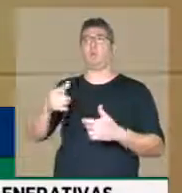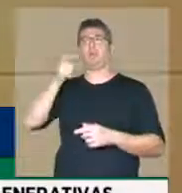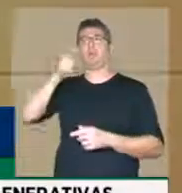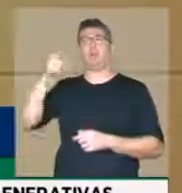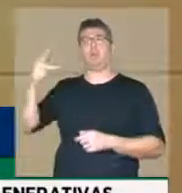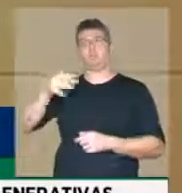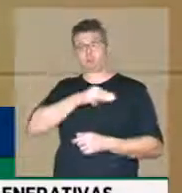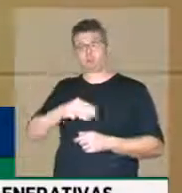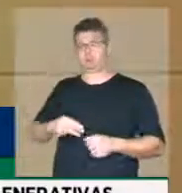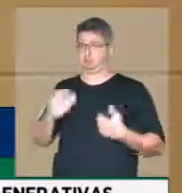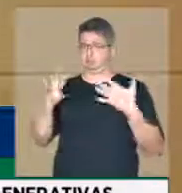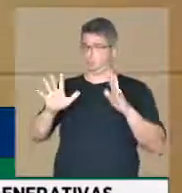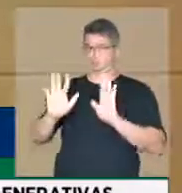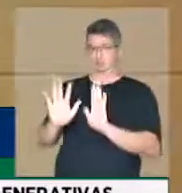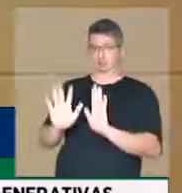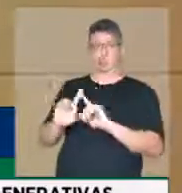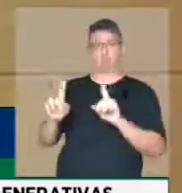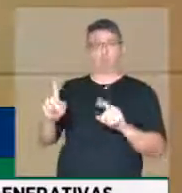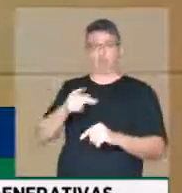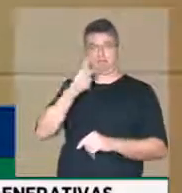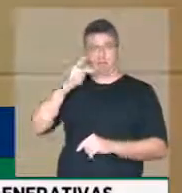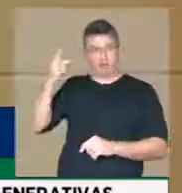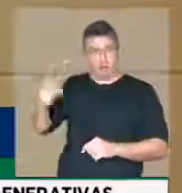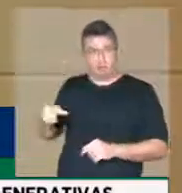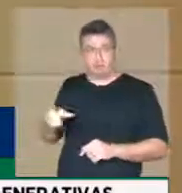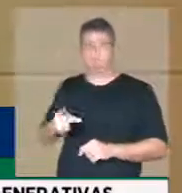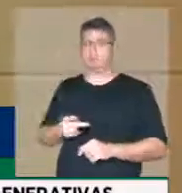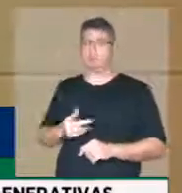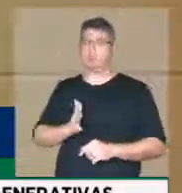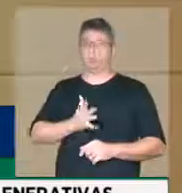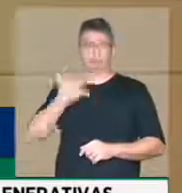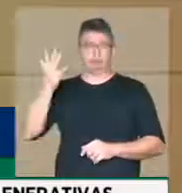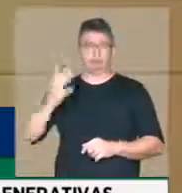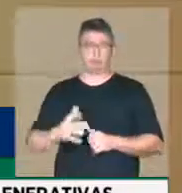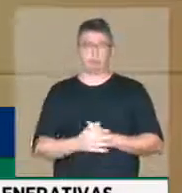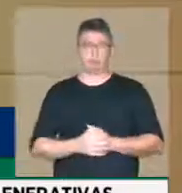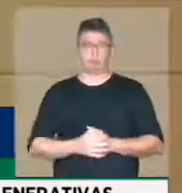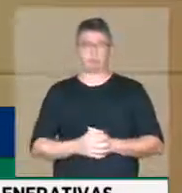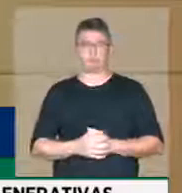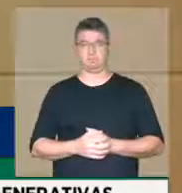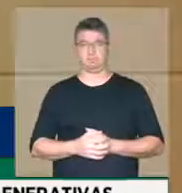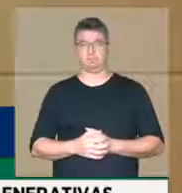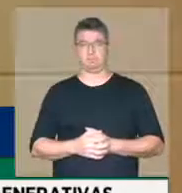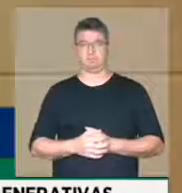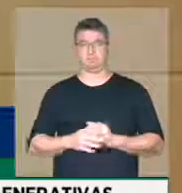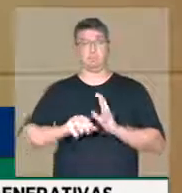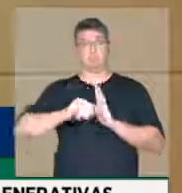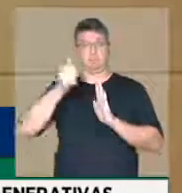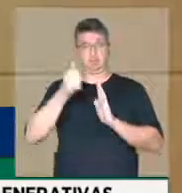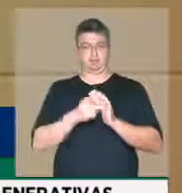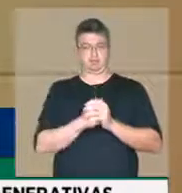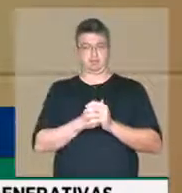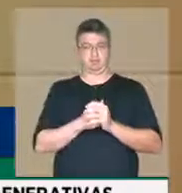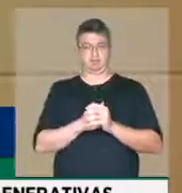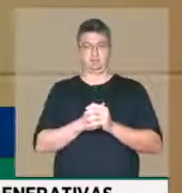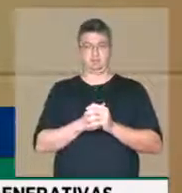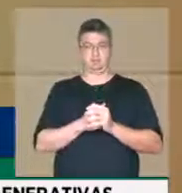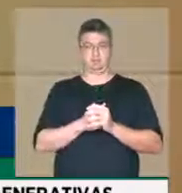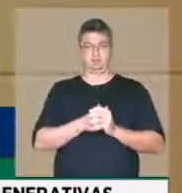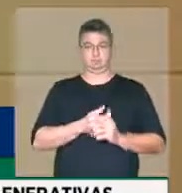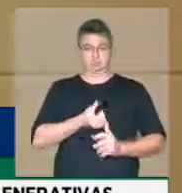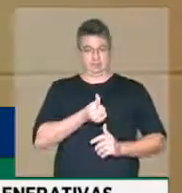ministro, mas as suas palavras são de uma infelicidade sem tamanho. Primeiro porque viver com